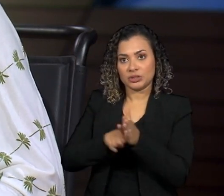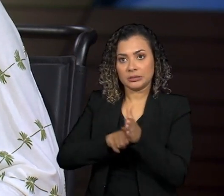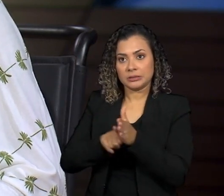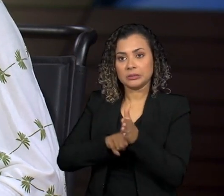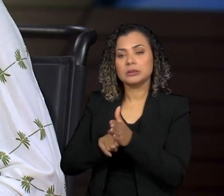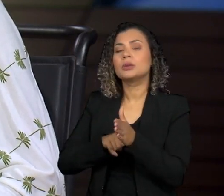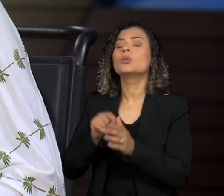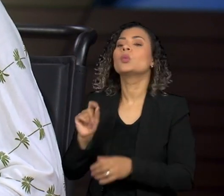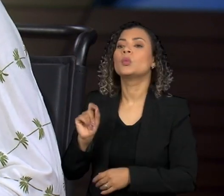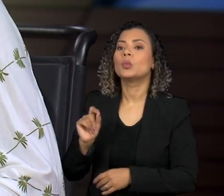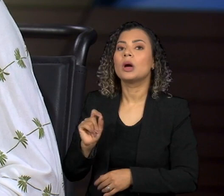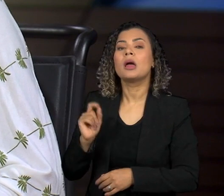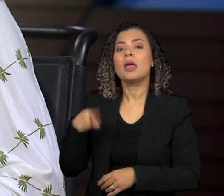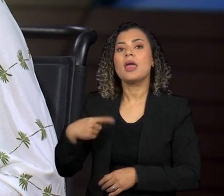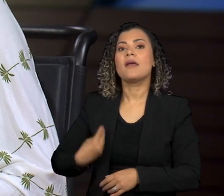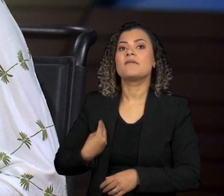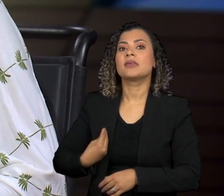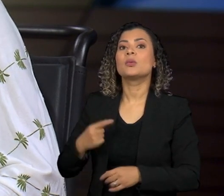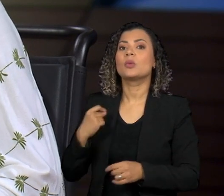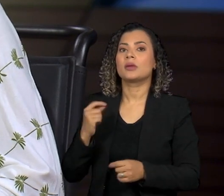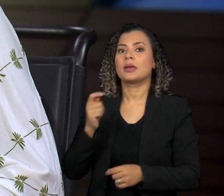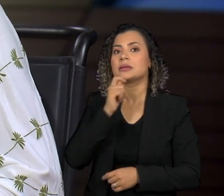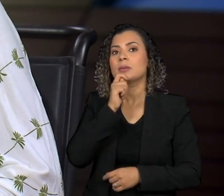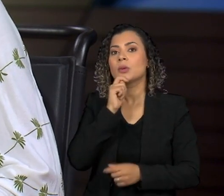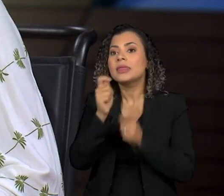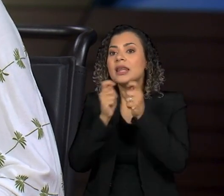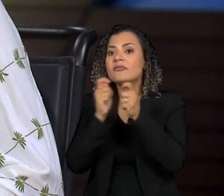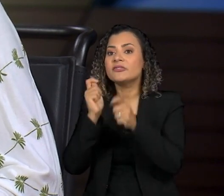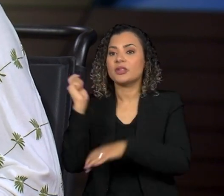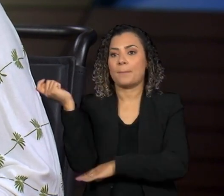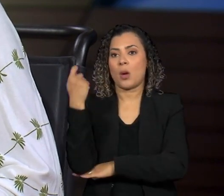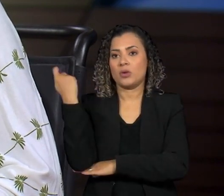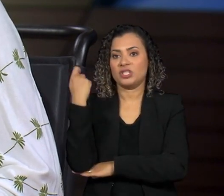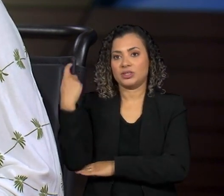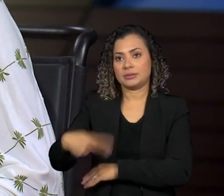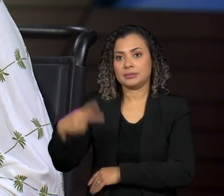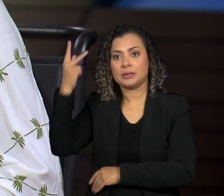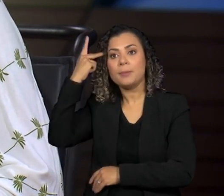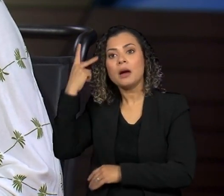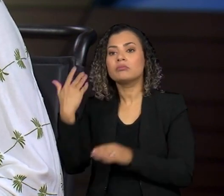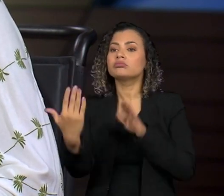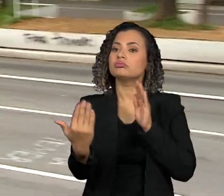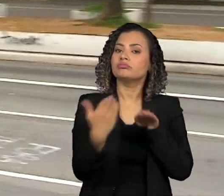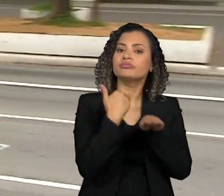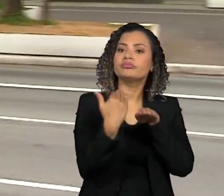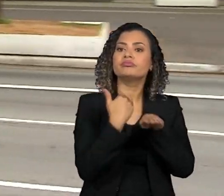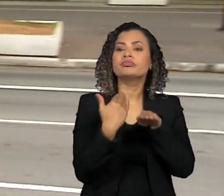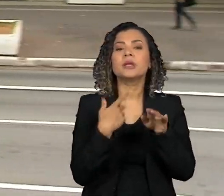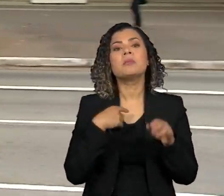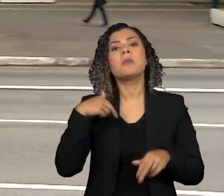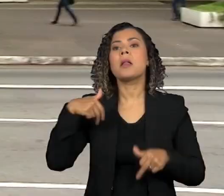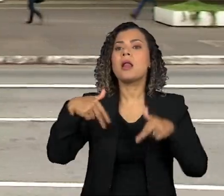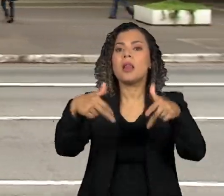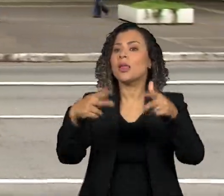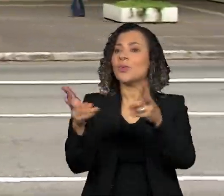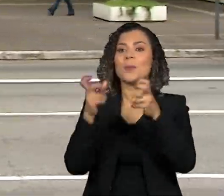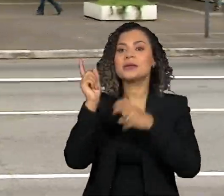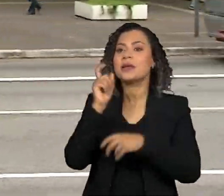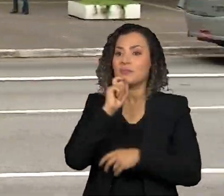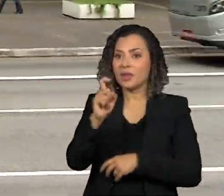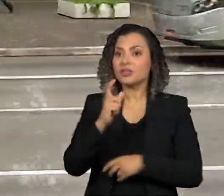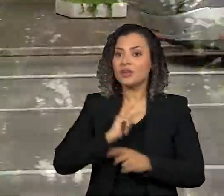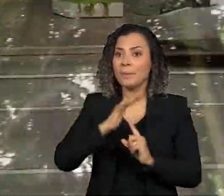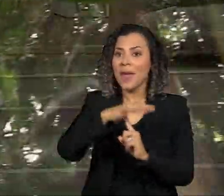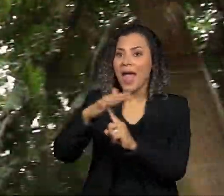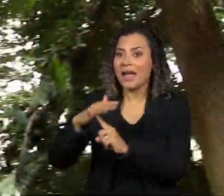foi fazer na Avenida da Paulista uma entrevista com pessoas que passavam pela Paulista e eles não percebiam o verde. E temos um